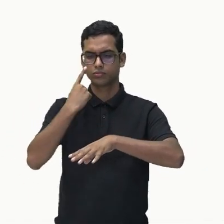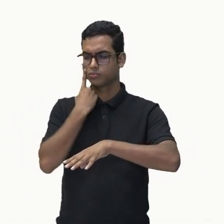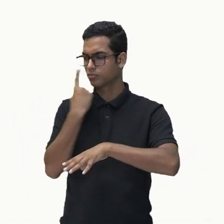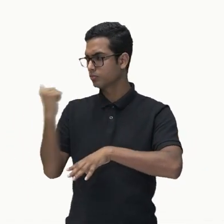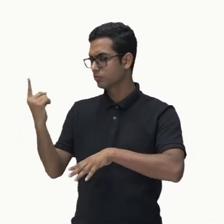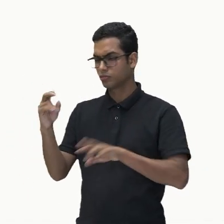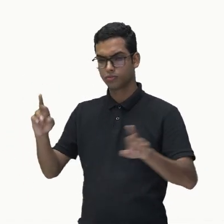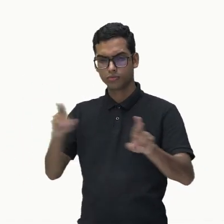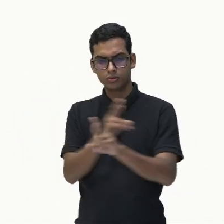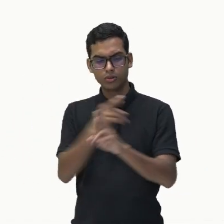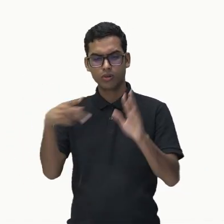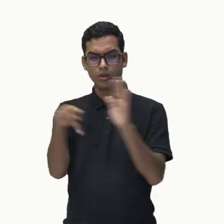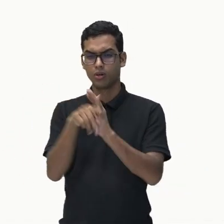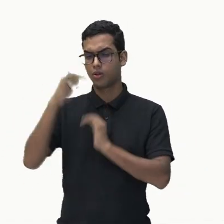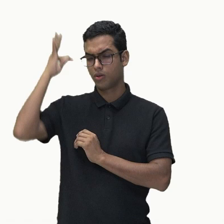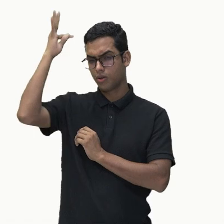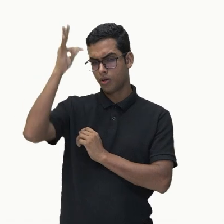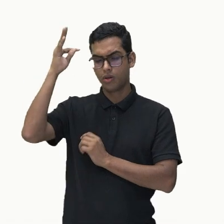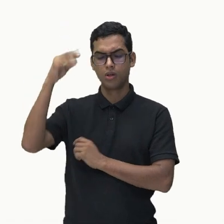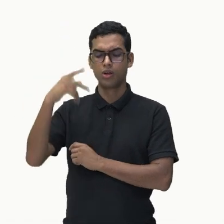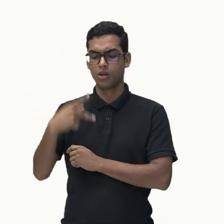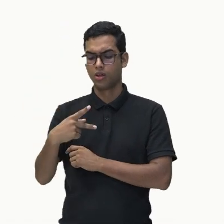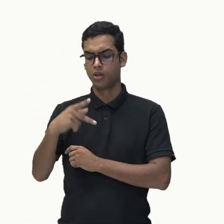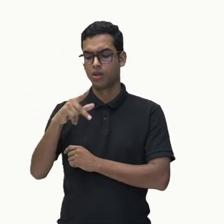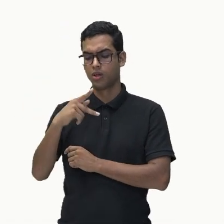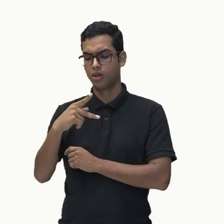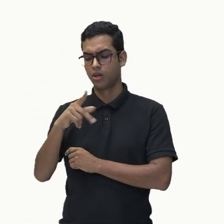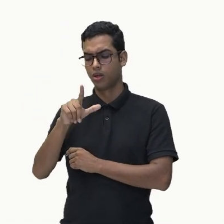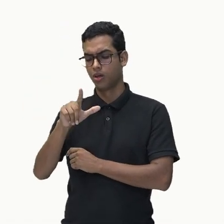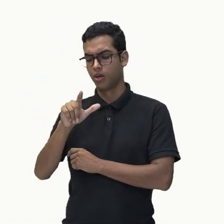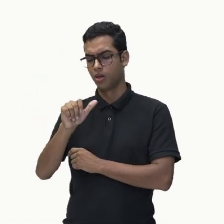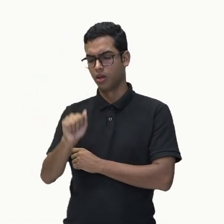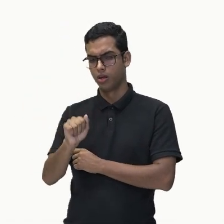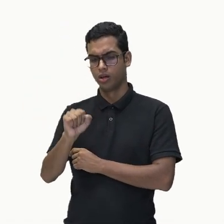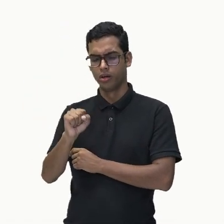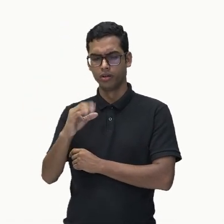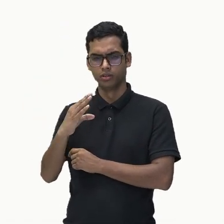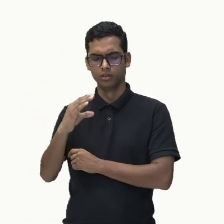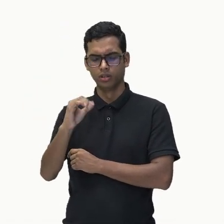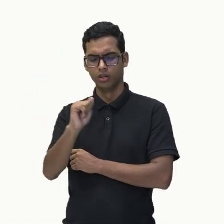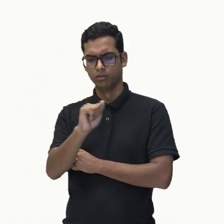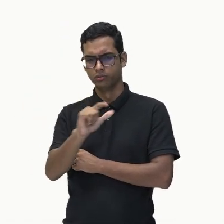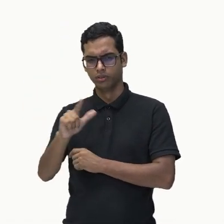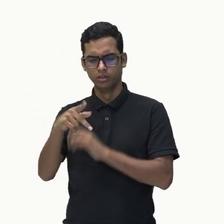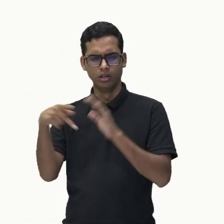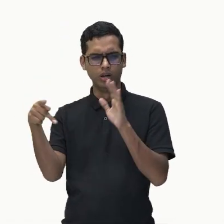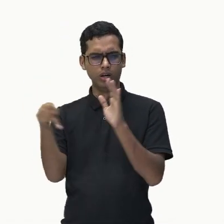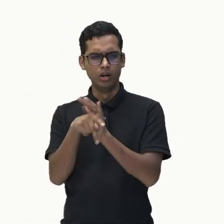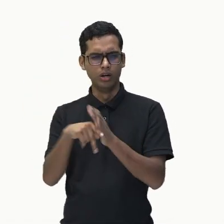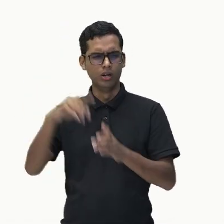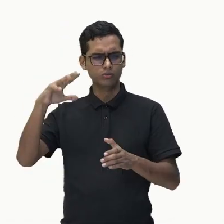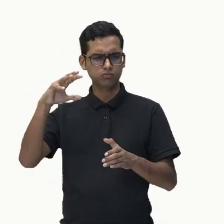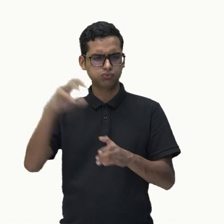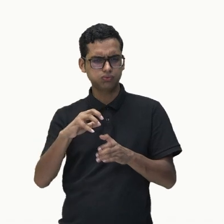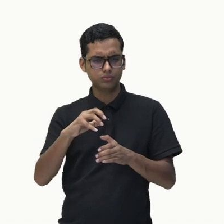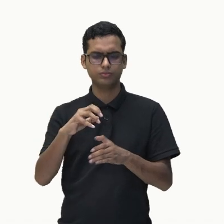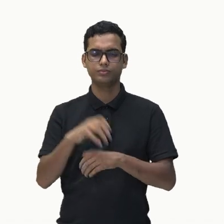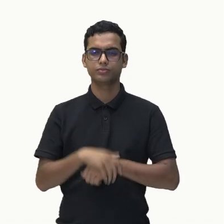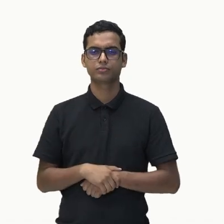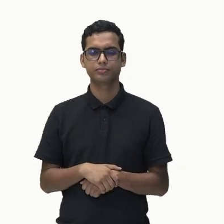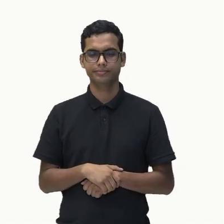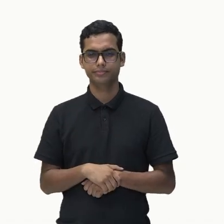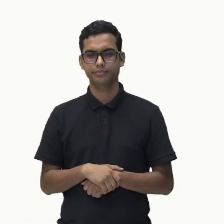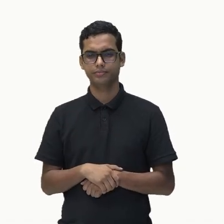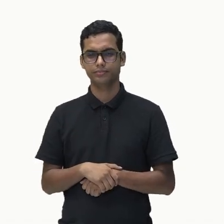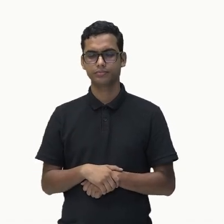relaciona o teorema de Pascal, o princípio de Pascal, ela diz que a pressão de um lado, a pressão no